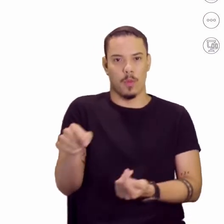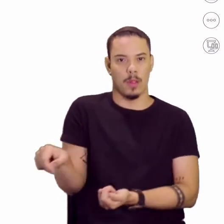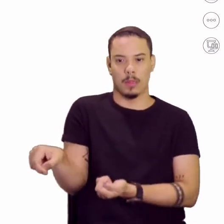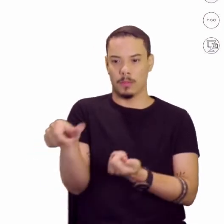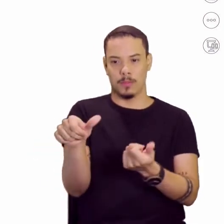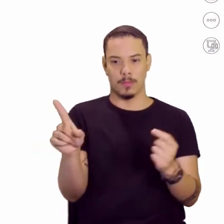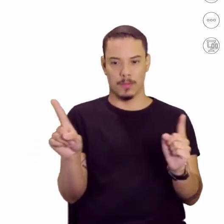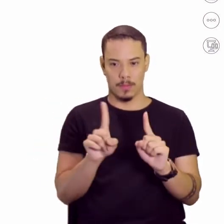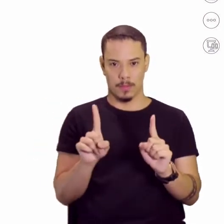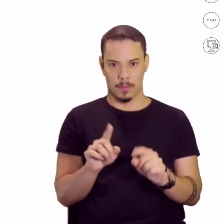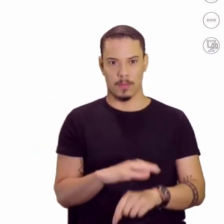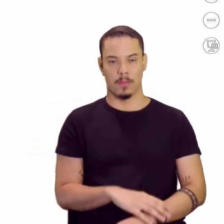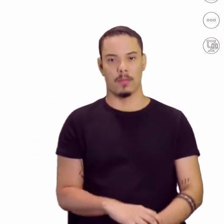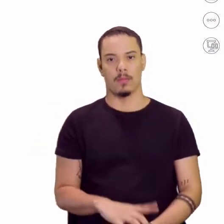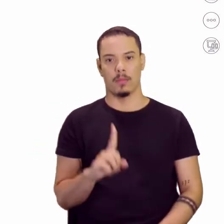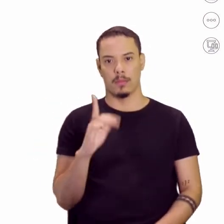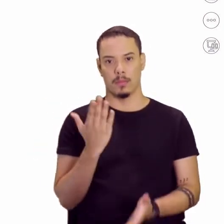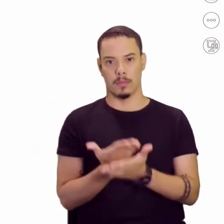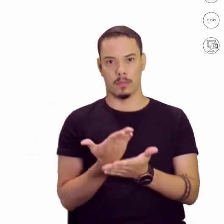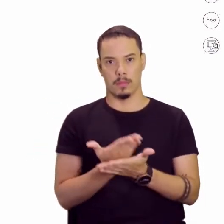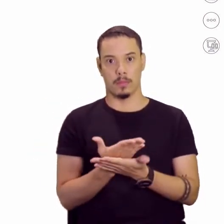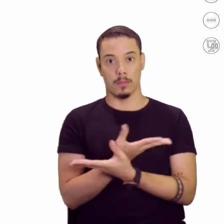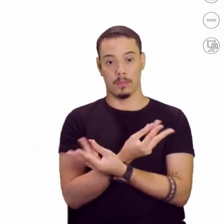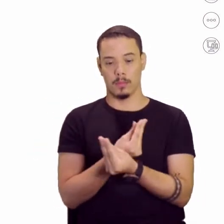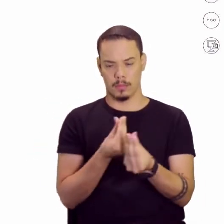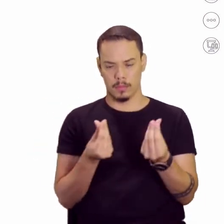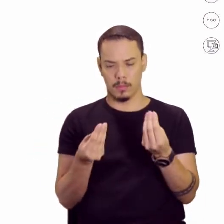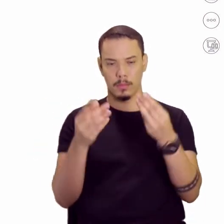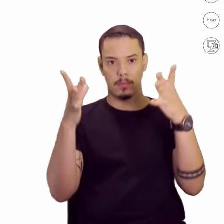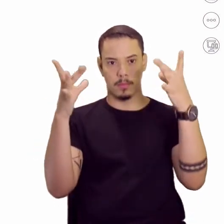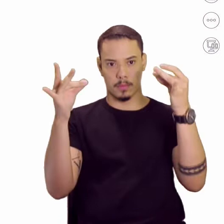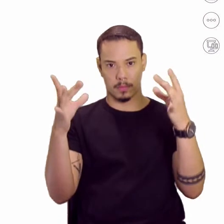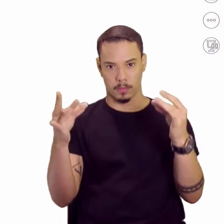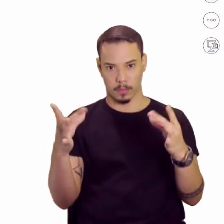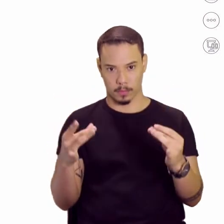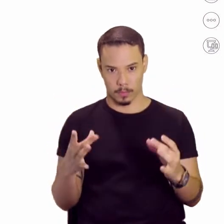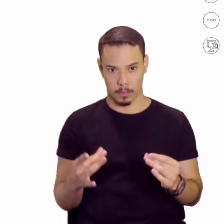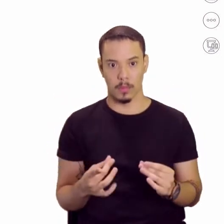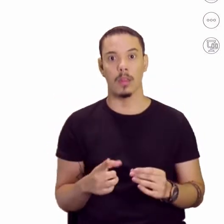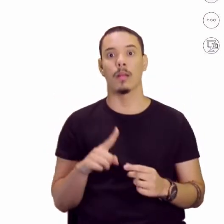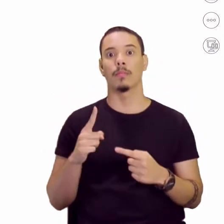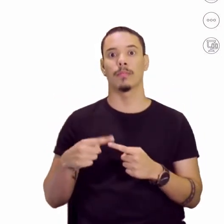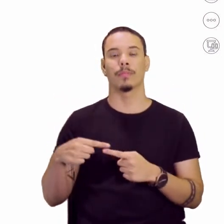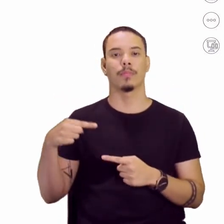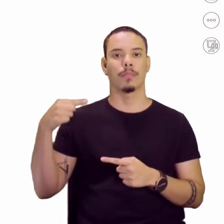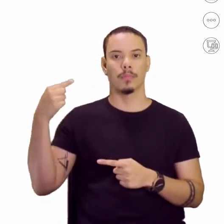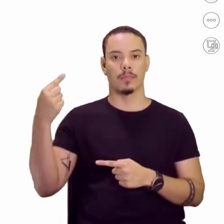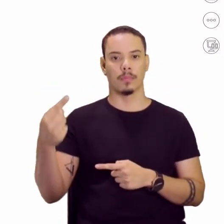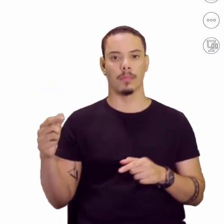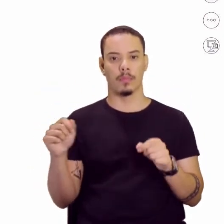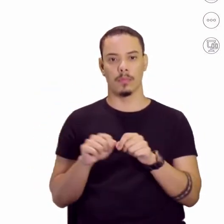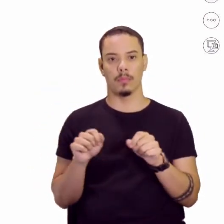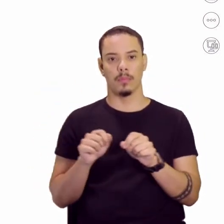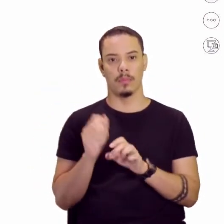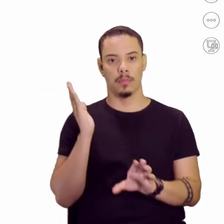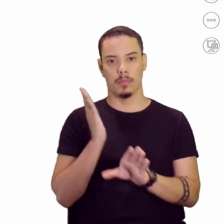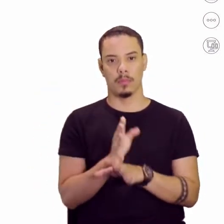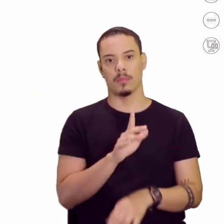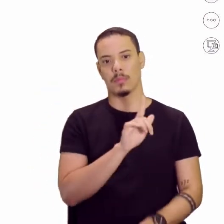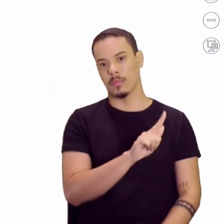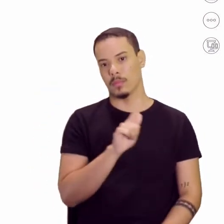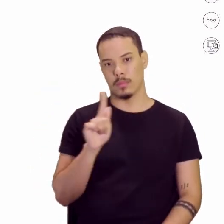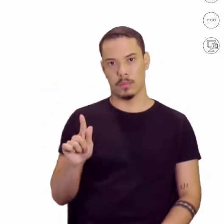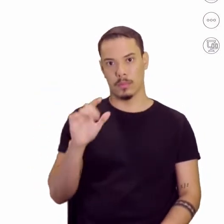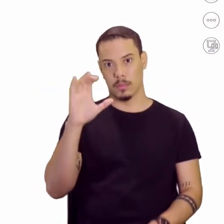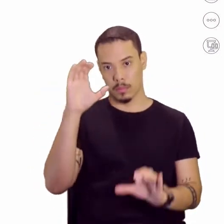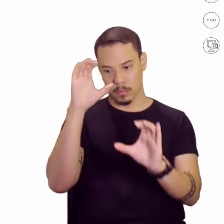né? Ó, um estudo mais minucioso do movimento de queda dos corpos só veio a ser realizado pelo grande físico